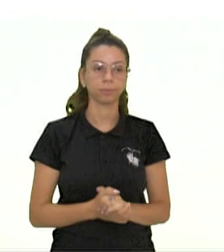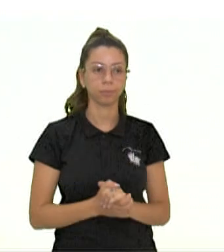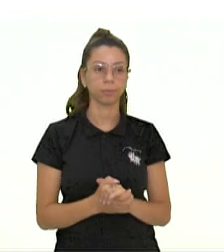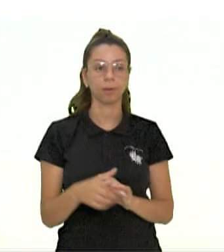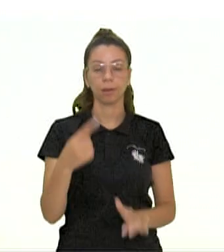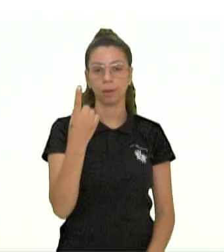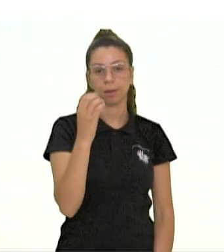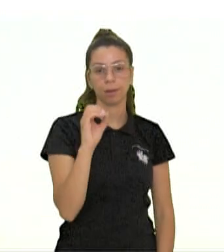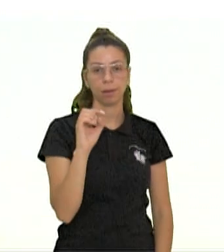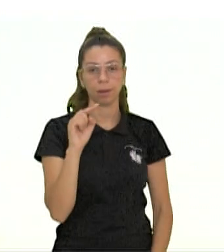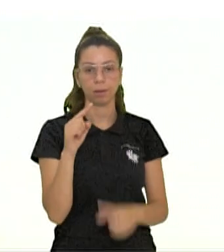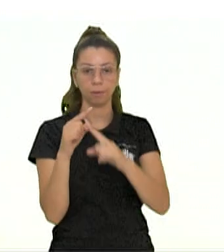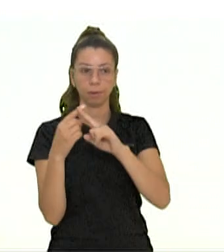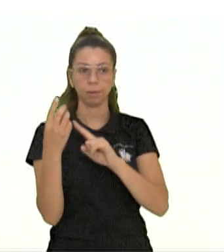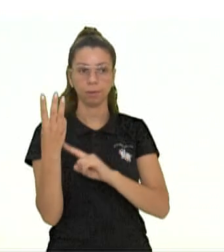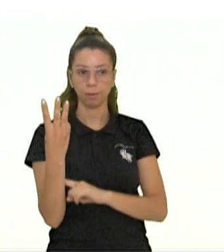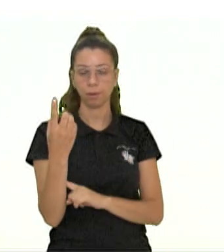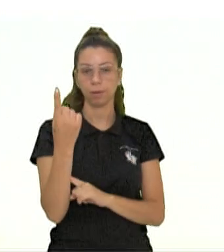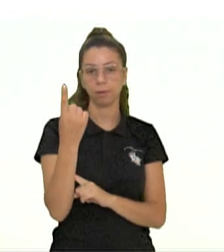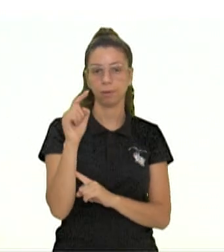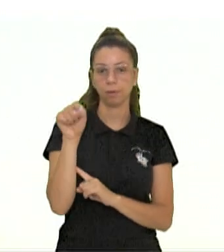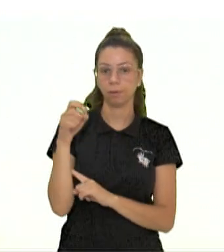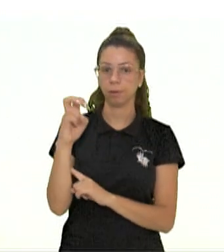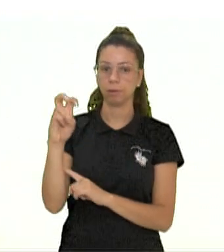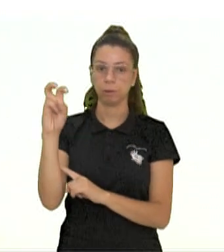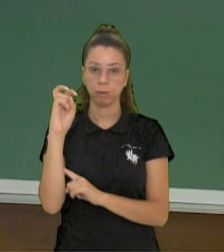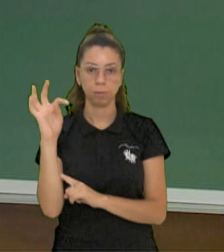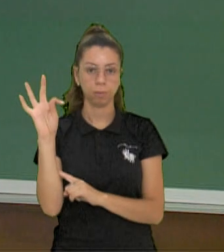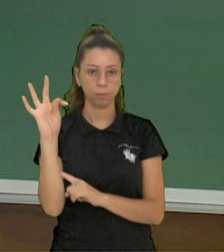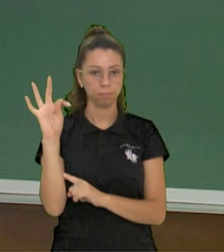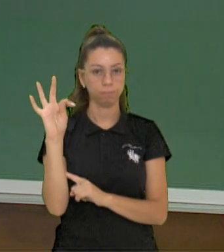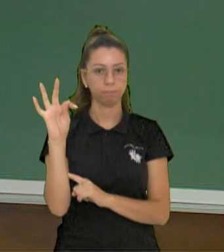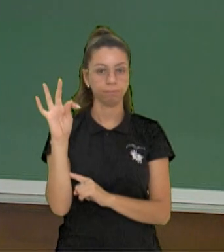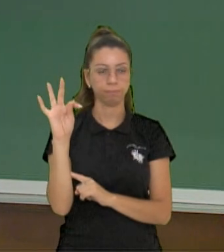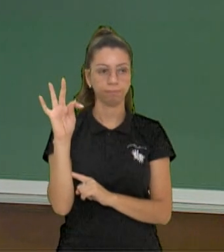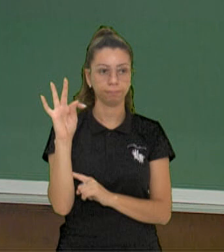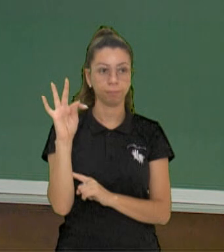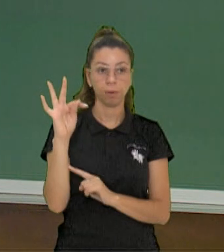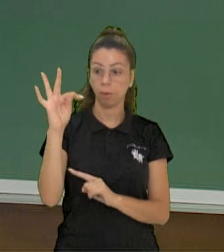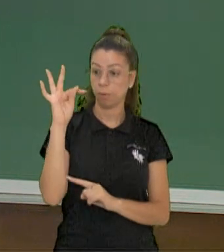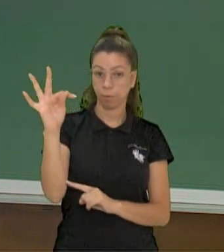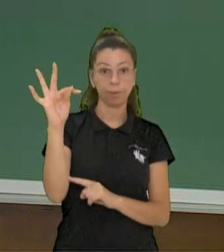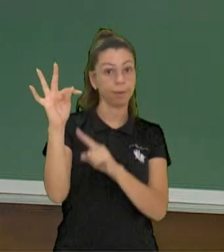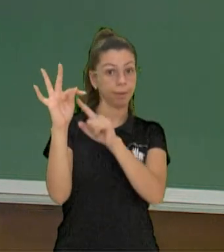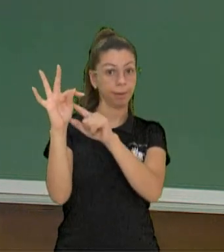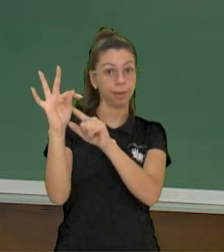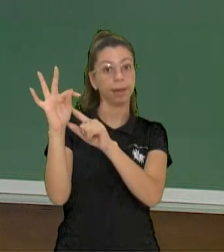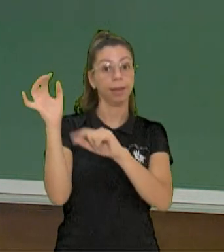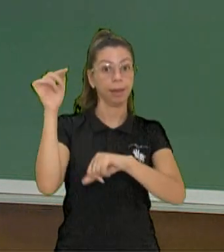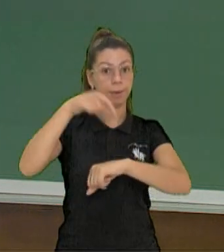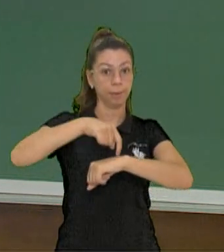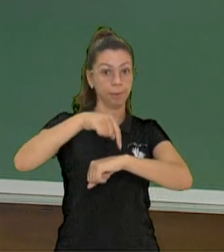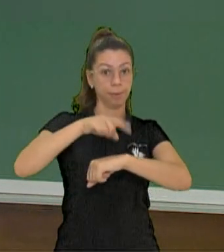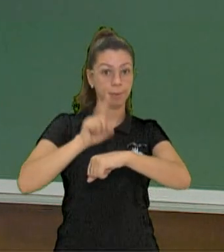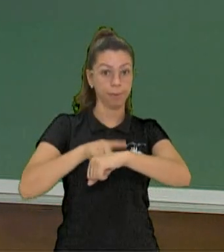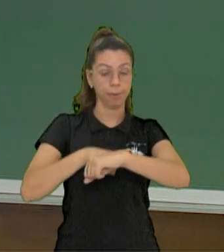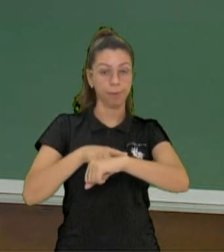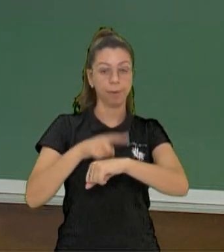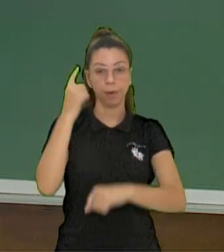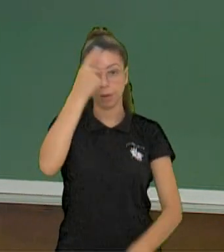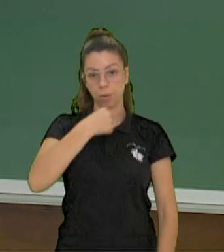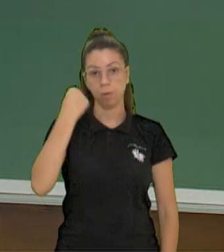10 vezes 3 elevado a 1,5T. T está em horas, hein? Importante aqui, ó, unidade de